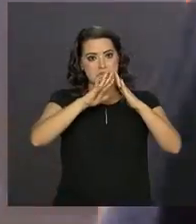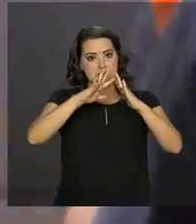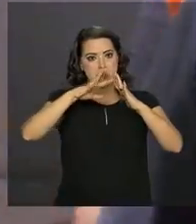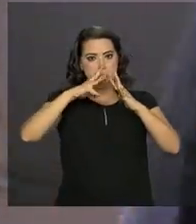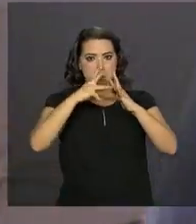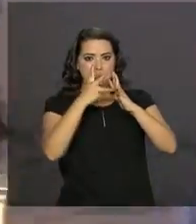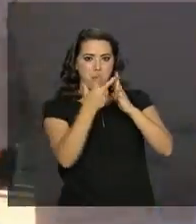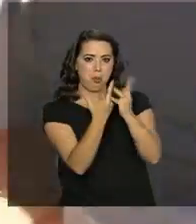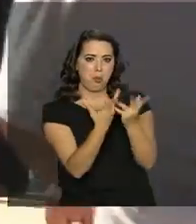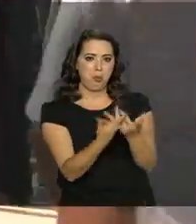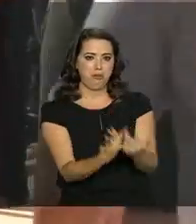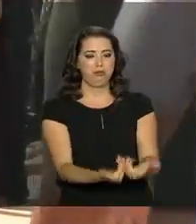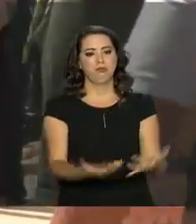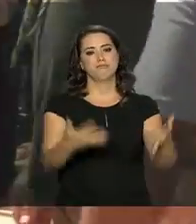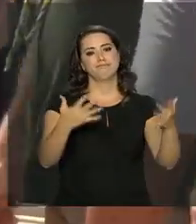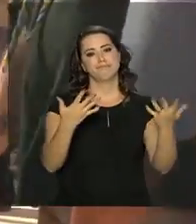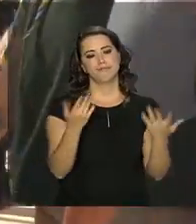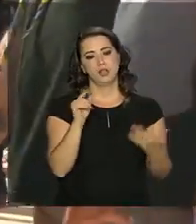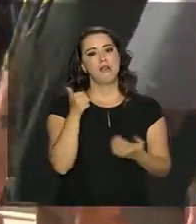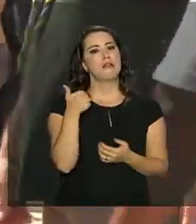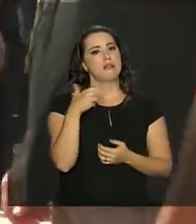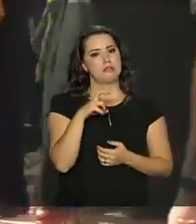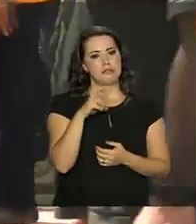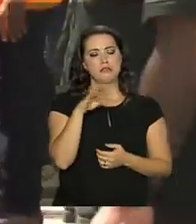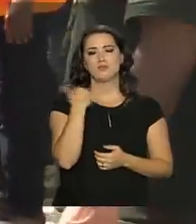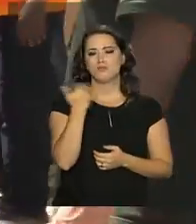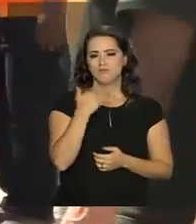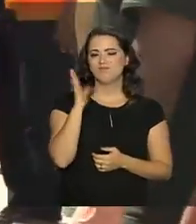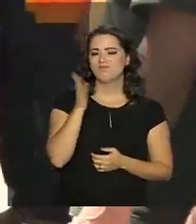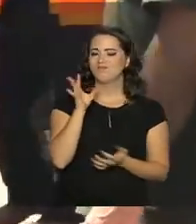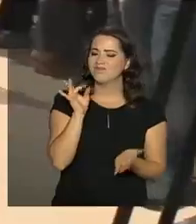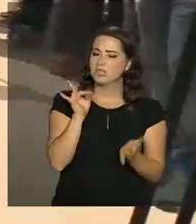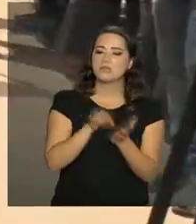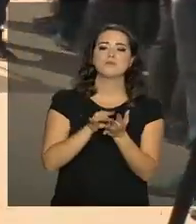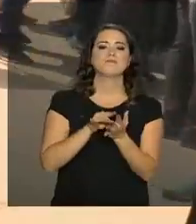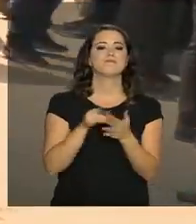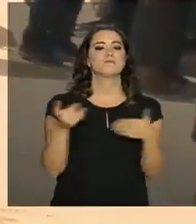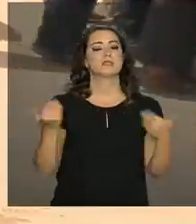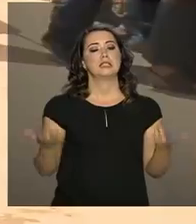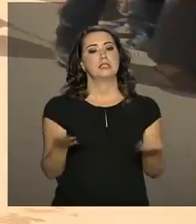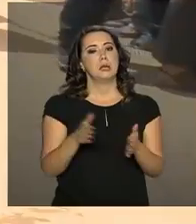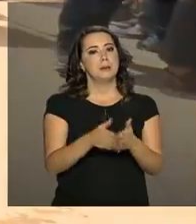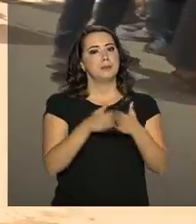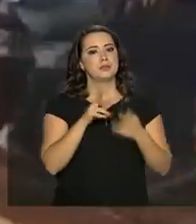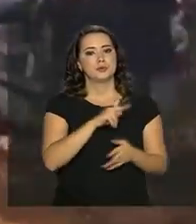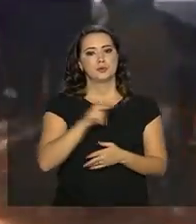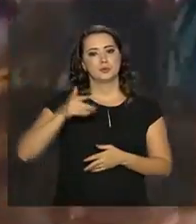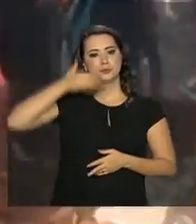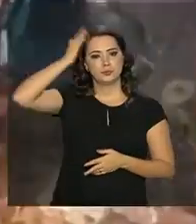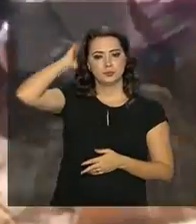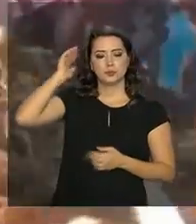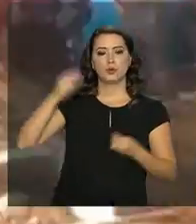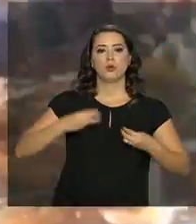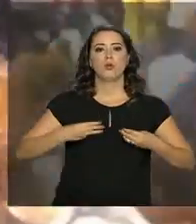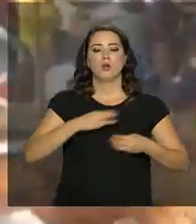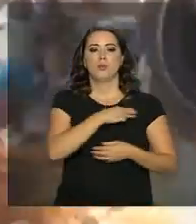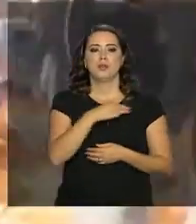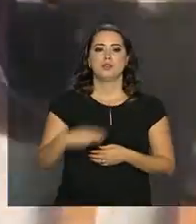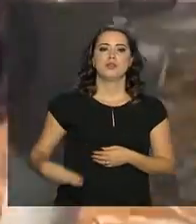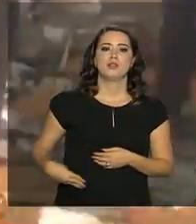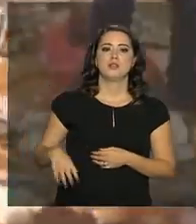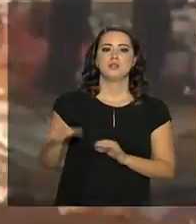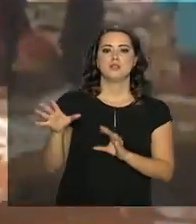boa esperança foram atingidas quinze mortes já foram confirmadas a pedido do presidente michel temer o ministro da